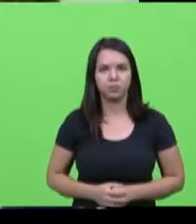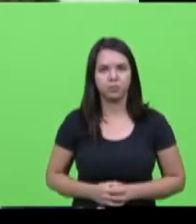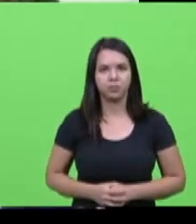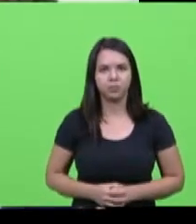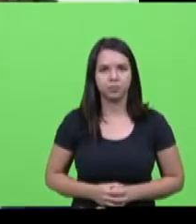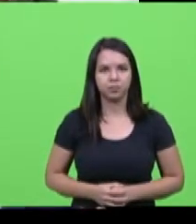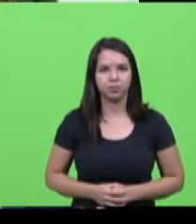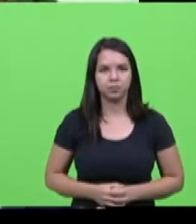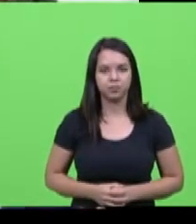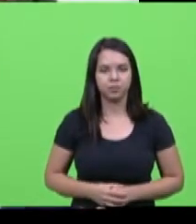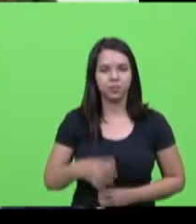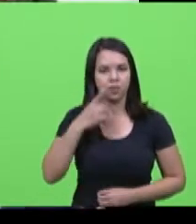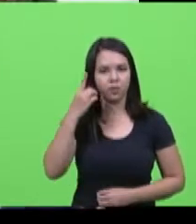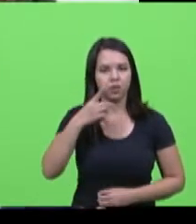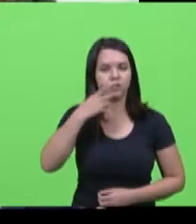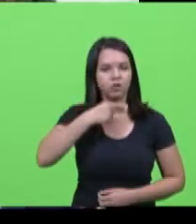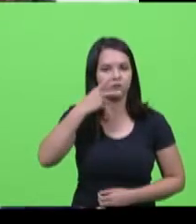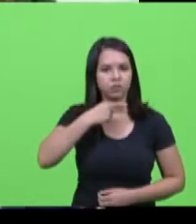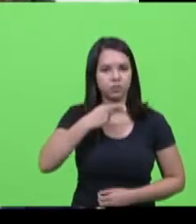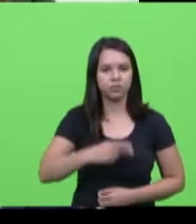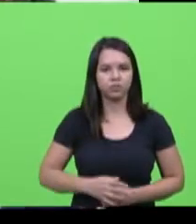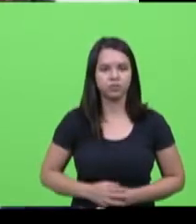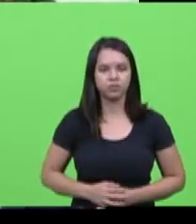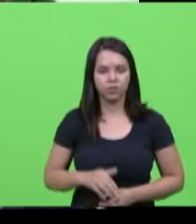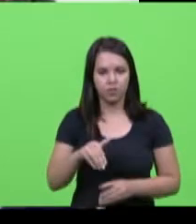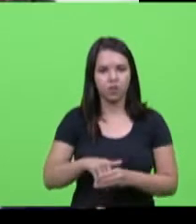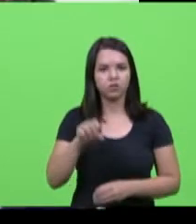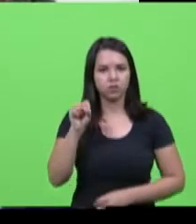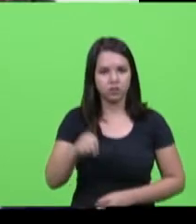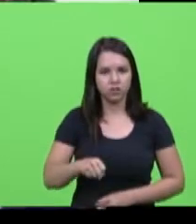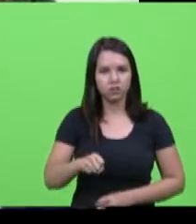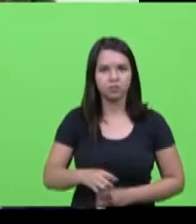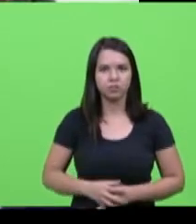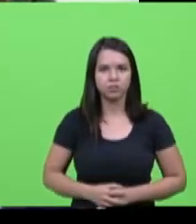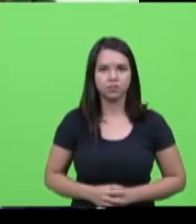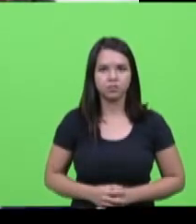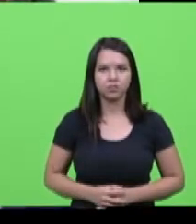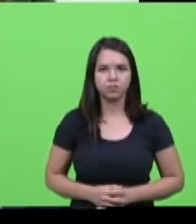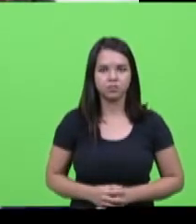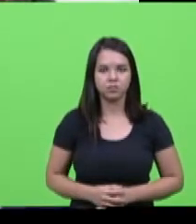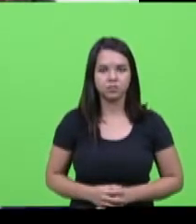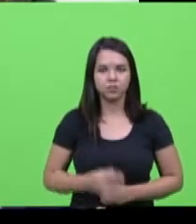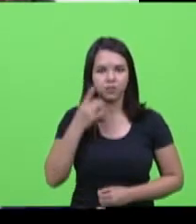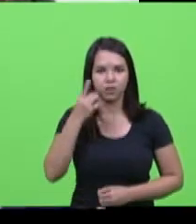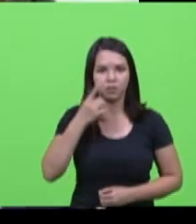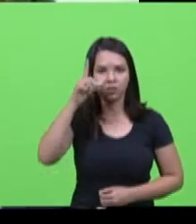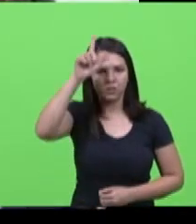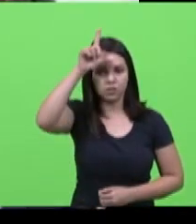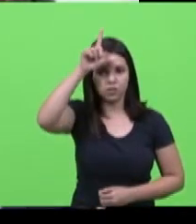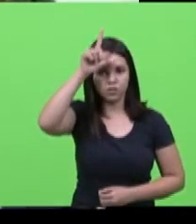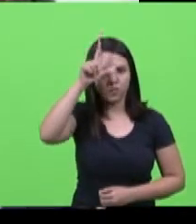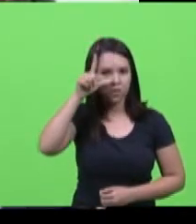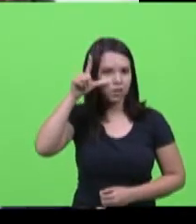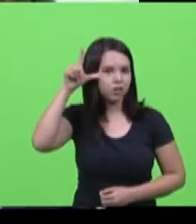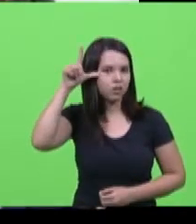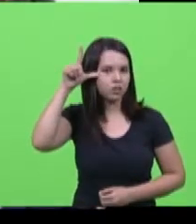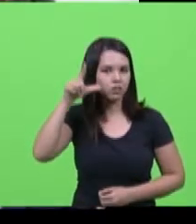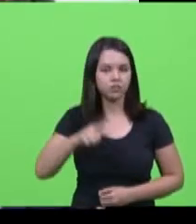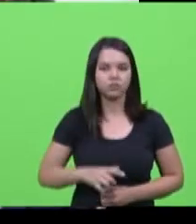Sim, deputado Kennedy Nunes. Voto sim, senhor presidente. Deputado Laércio Schuster.